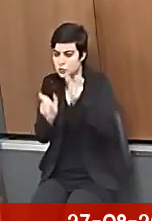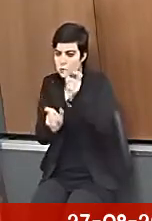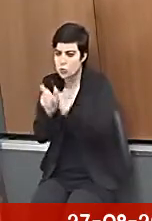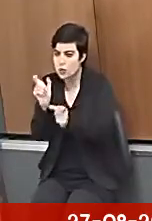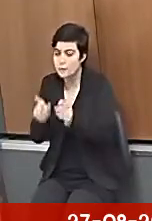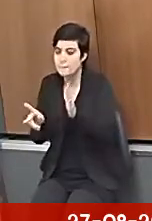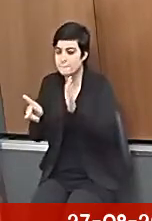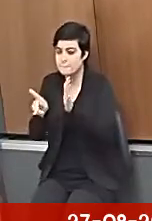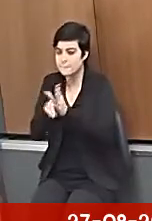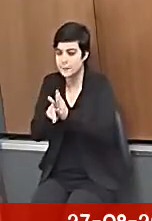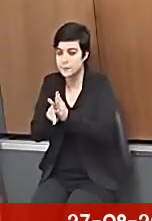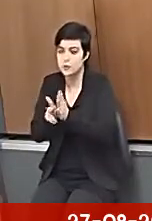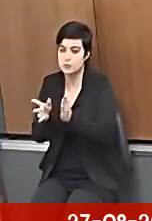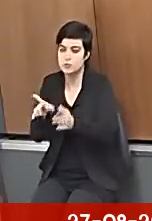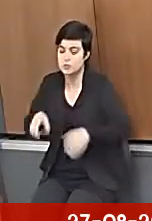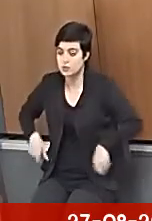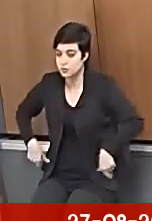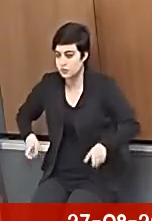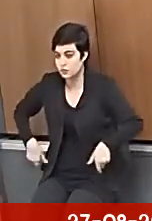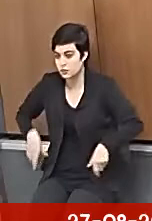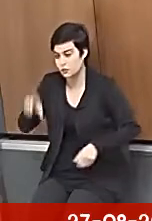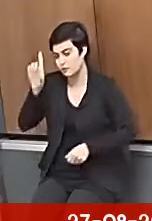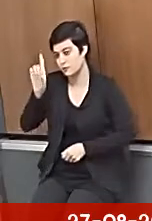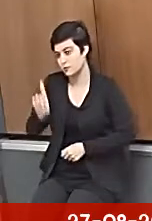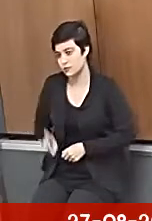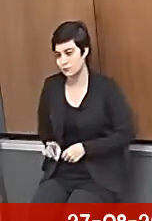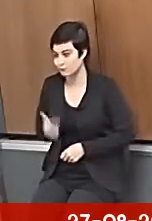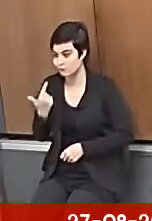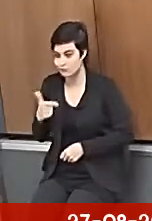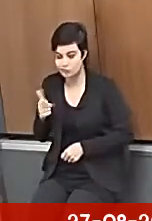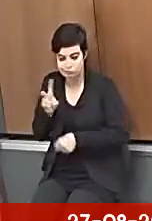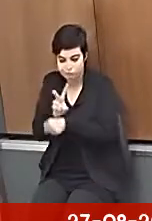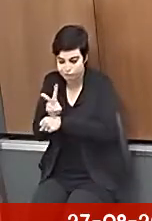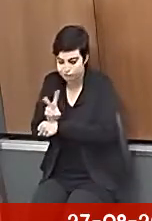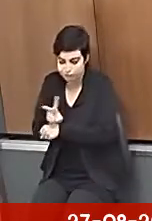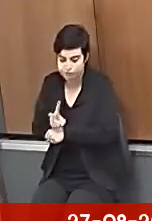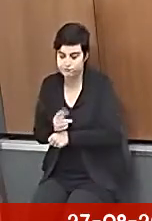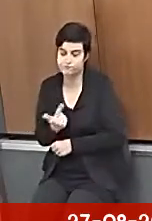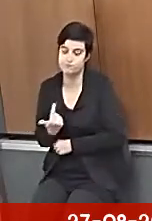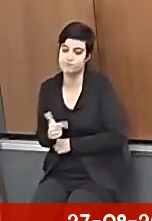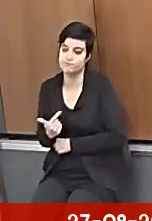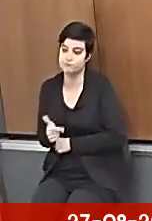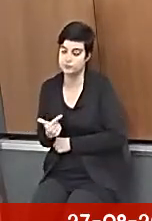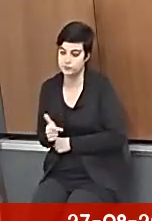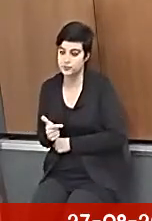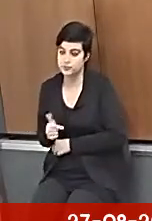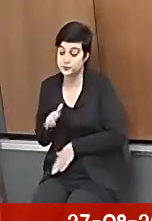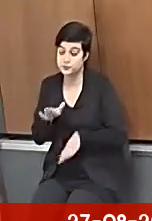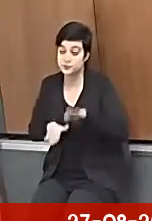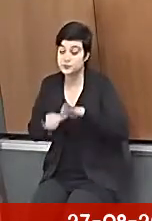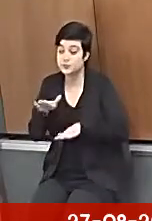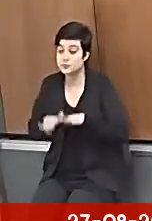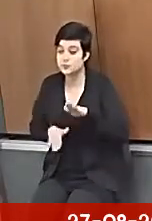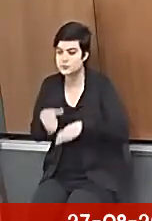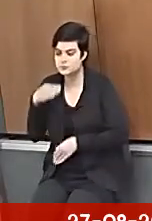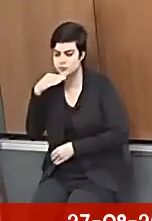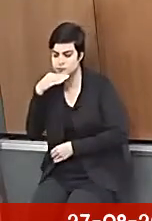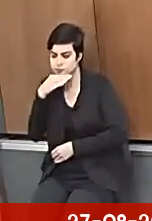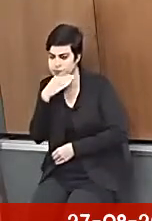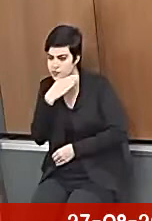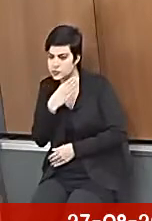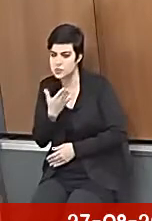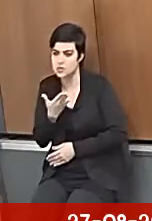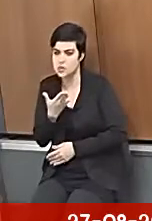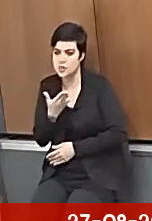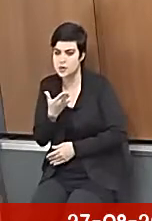aos cadeirantes elas não acontecem da forma que deveria acontecer muitas vezes já presenciei problemas de